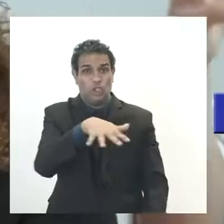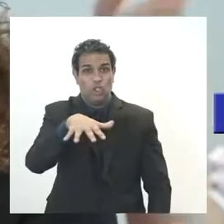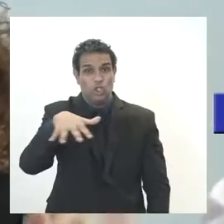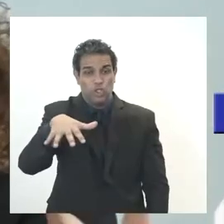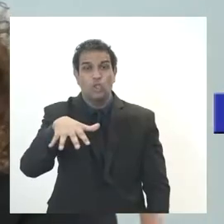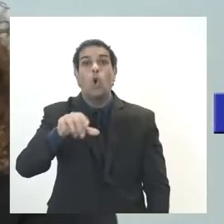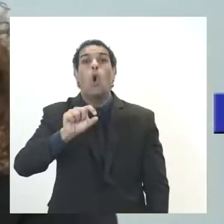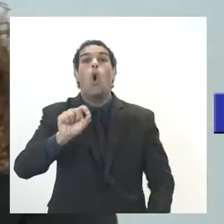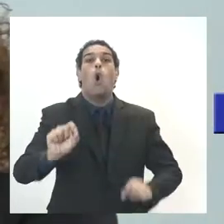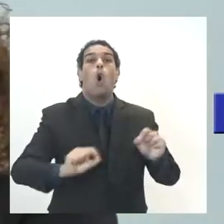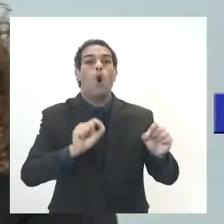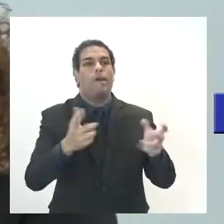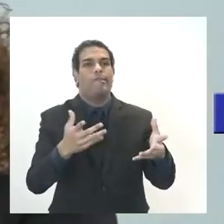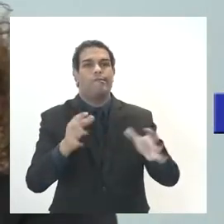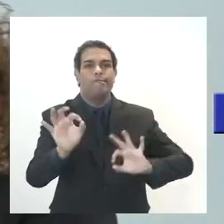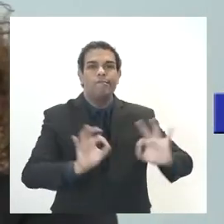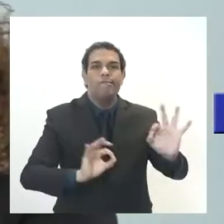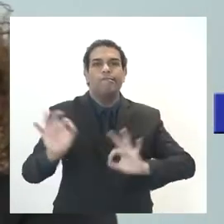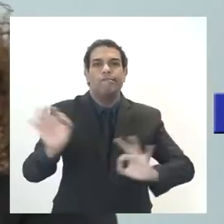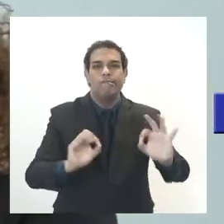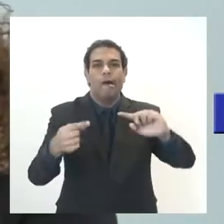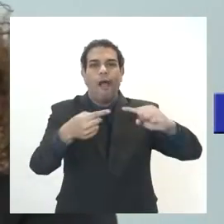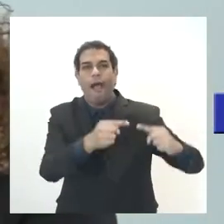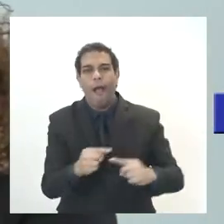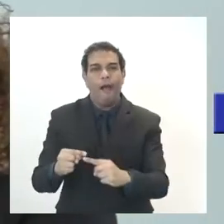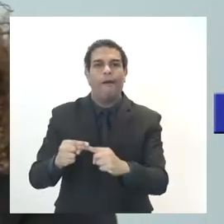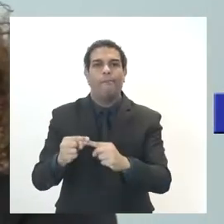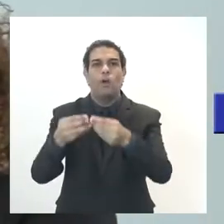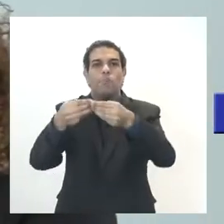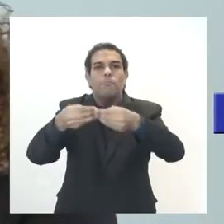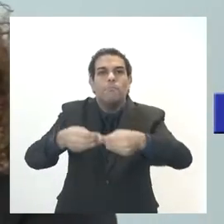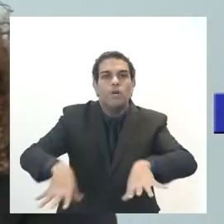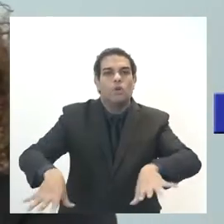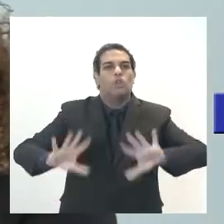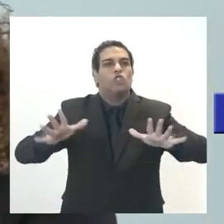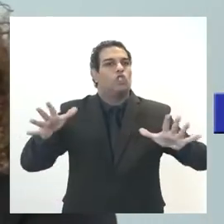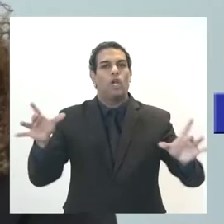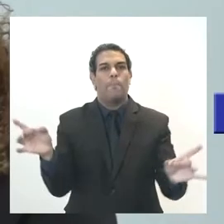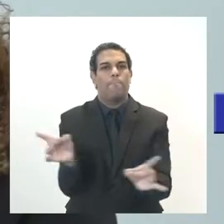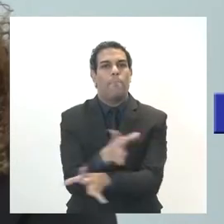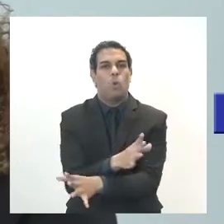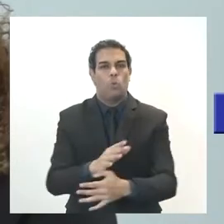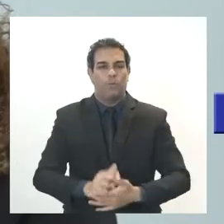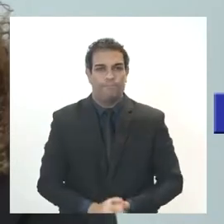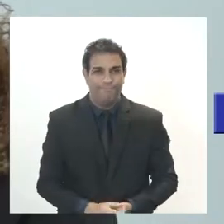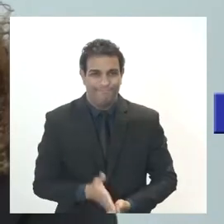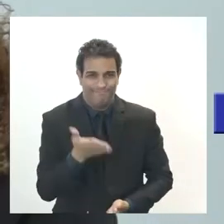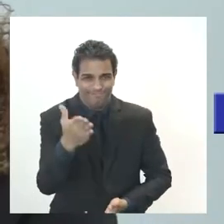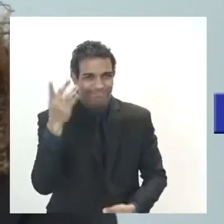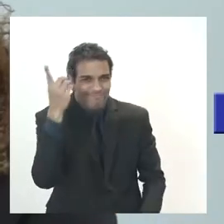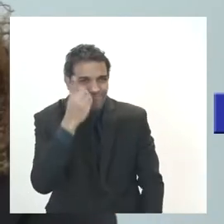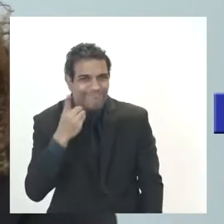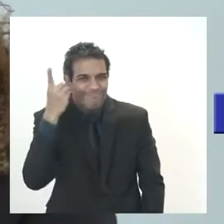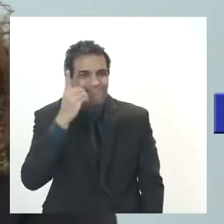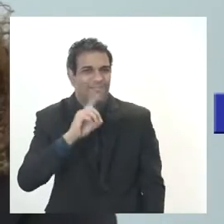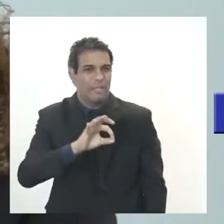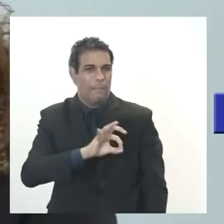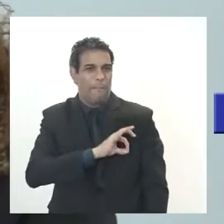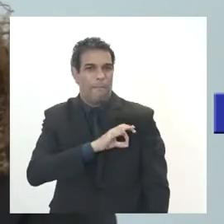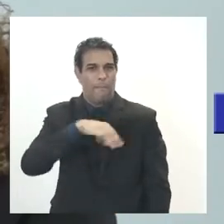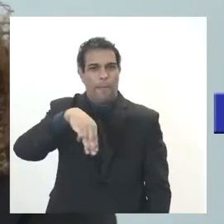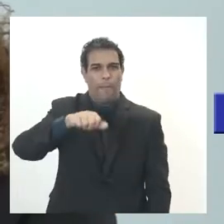a construção do serviço público no Brasil e os desfaz e o desfaz a deputada Martha Rocha lembrou